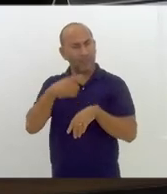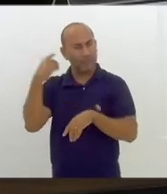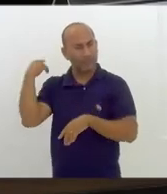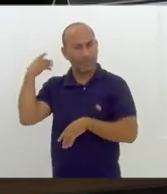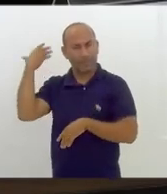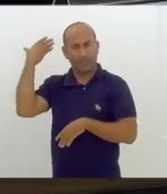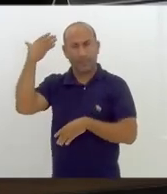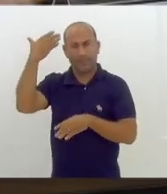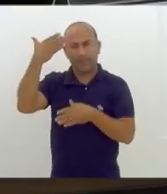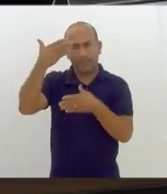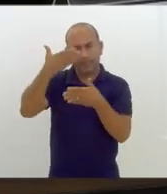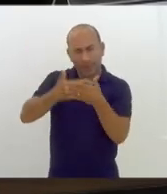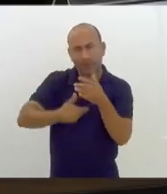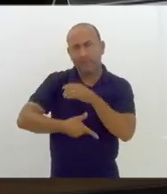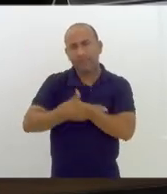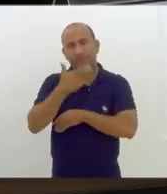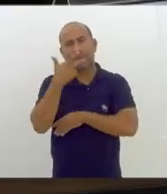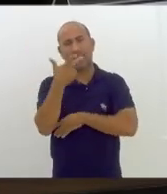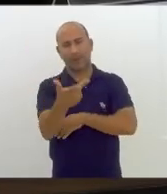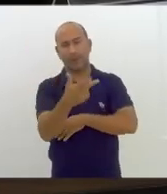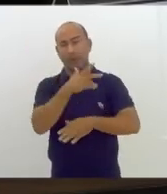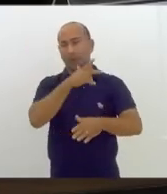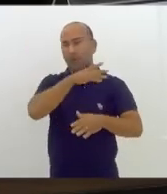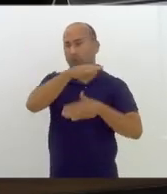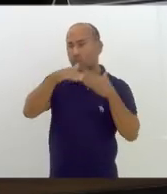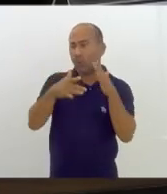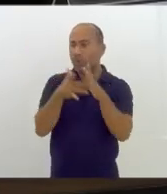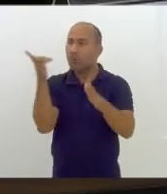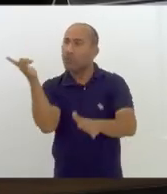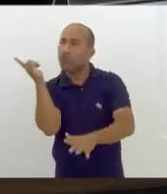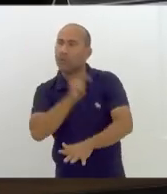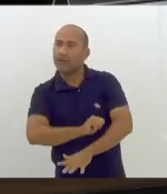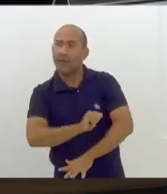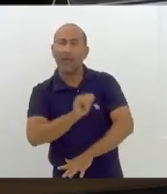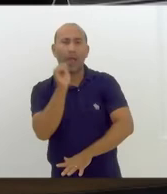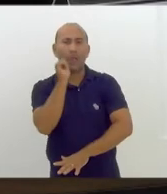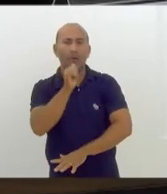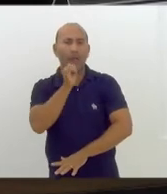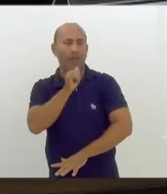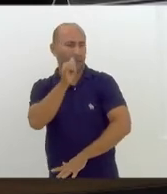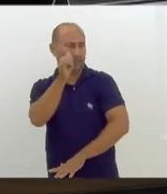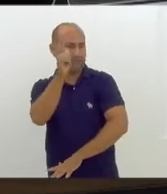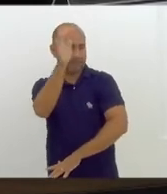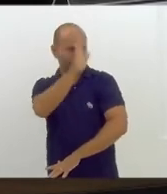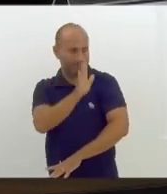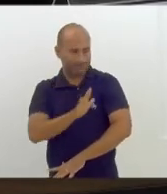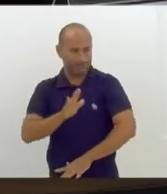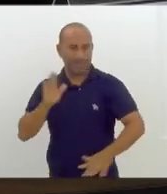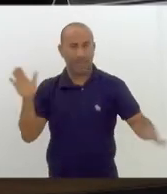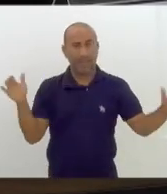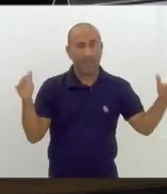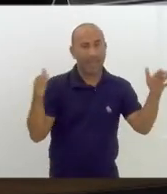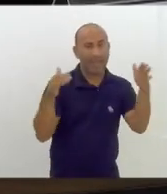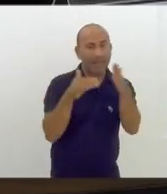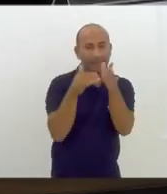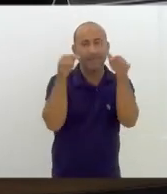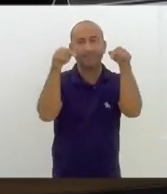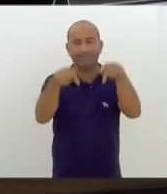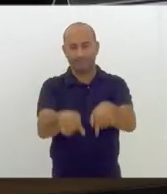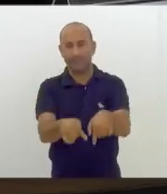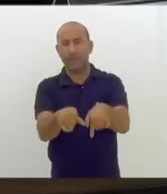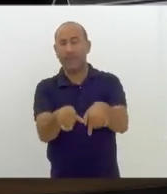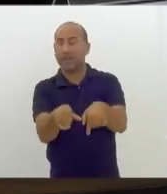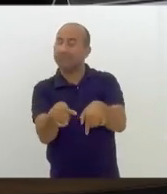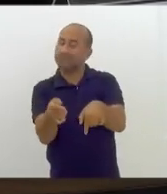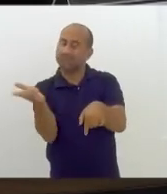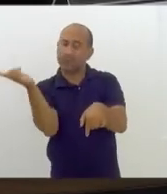E todas as conquistas das mulheres brasileiras até aqui foram conquistas,